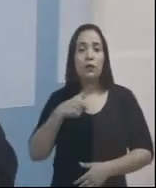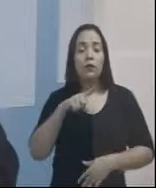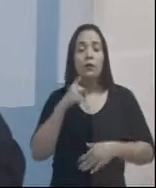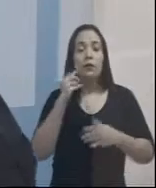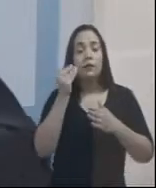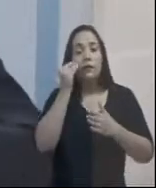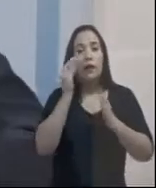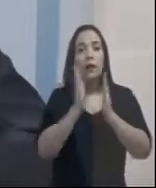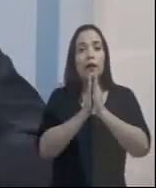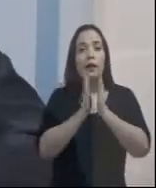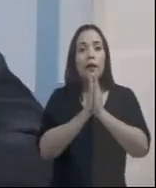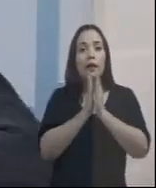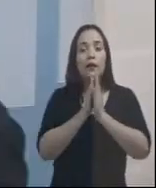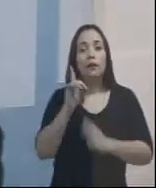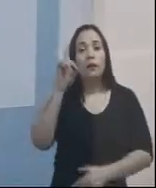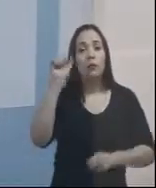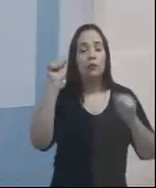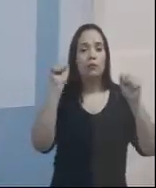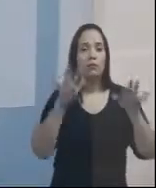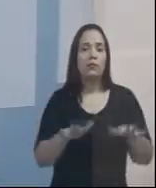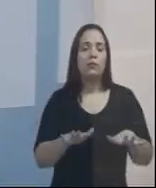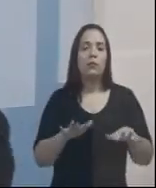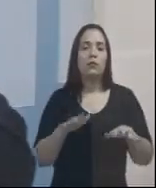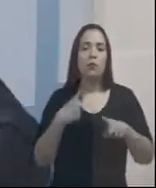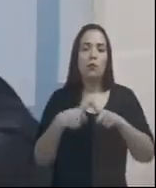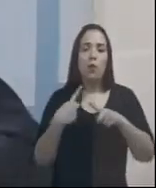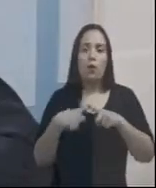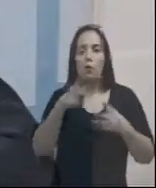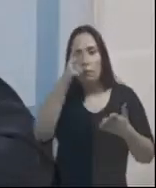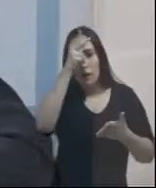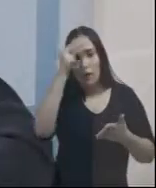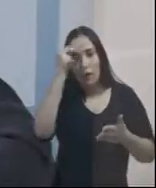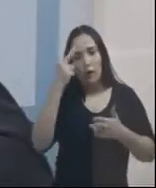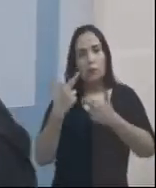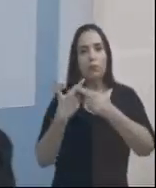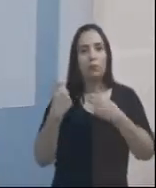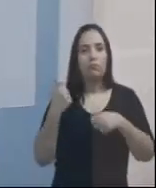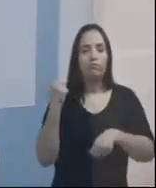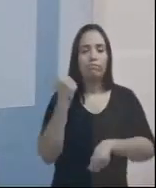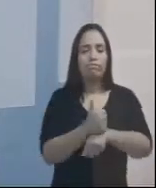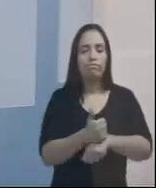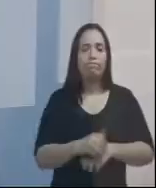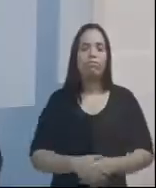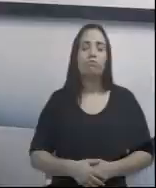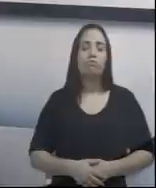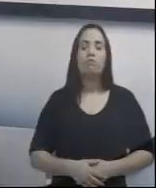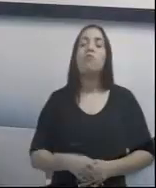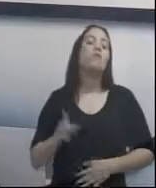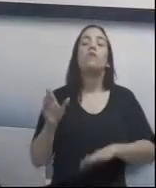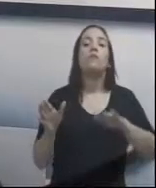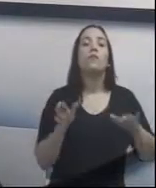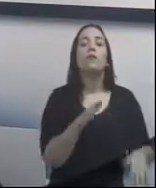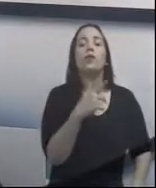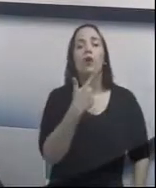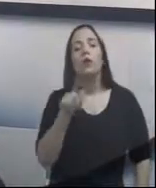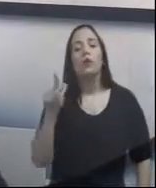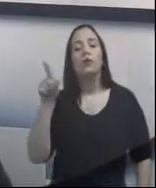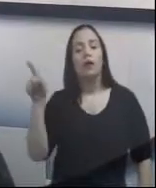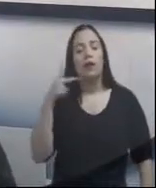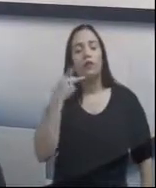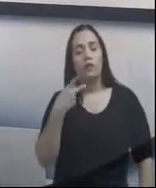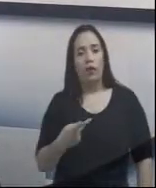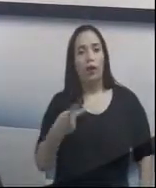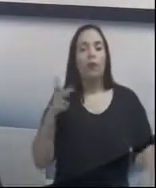ajudar de ter prefeitos responsáveis como esse que aí está. Outro gargalo que ele atacou, para encerrar a Prefeitura de